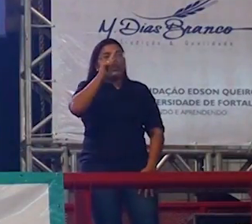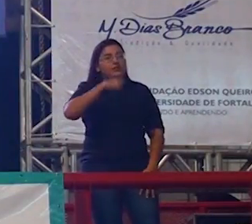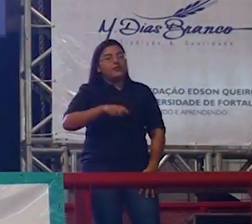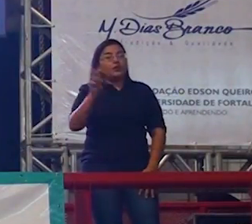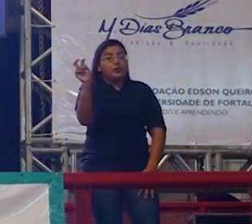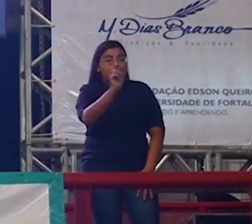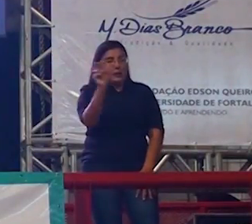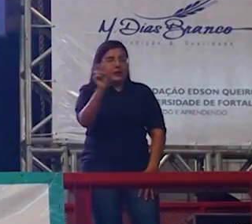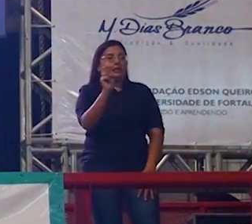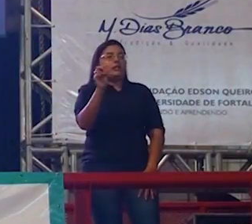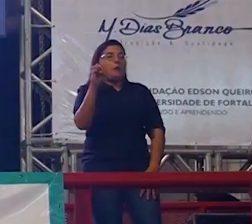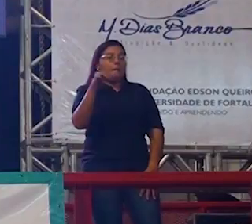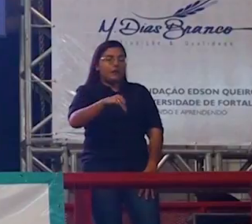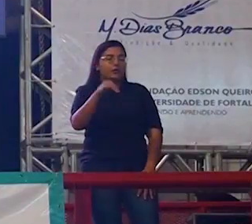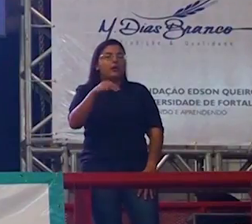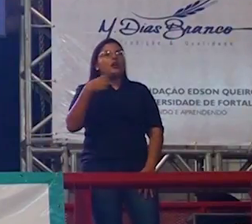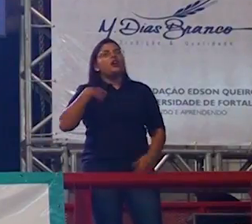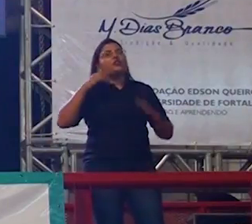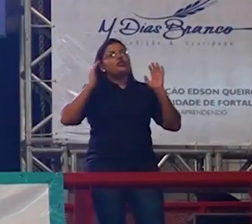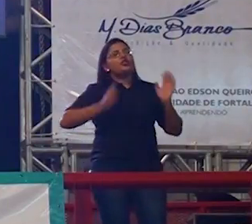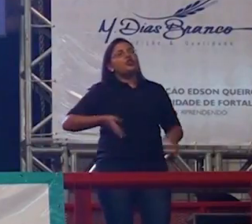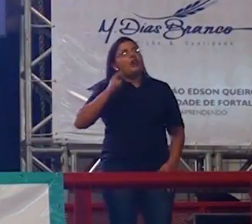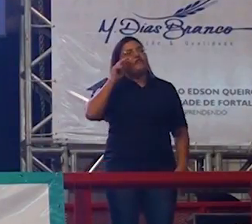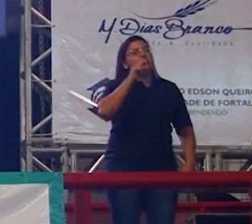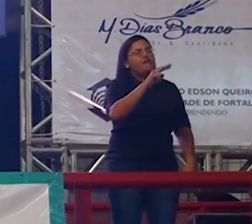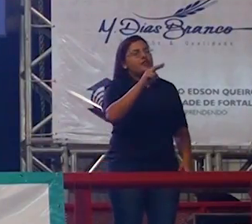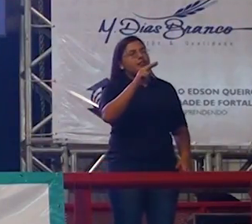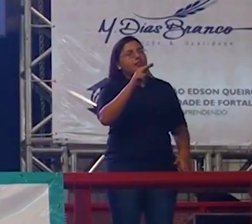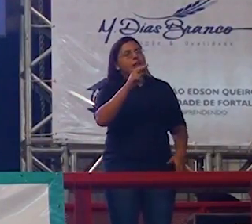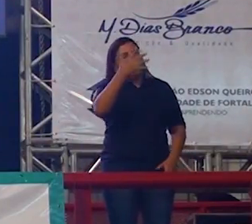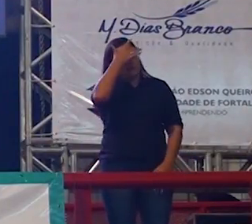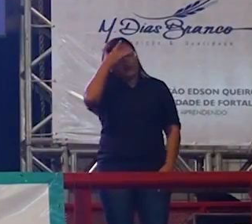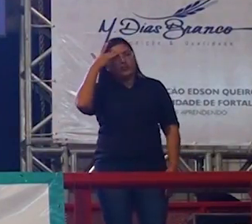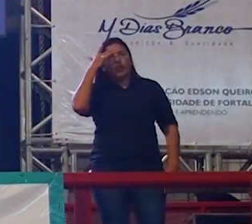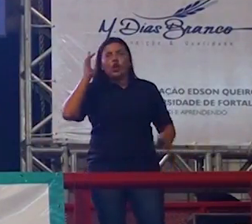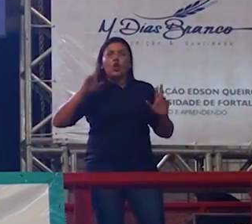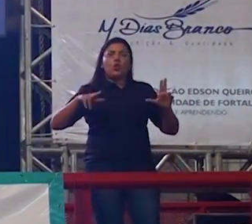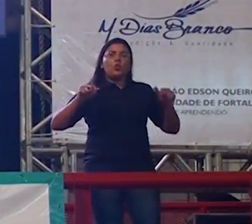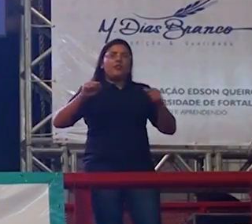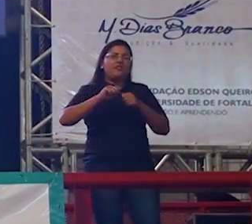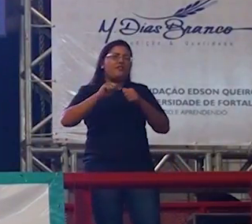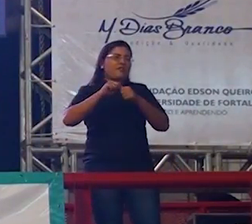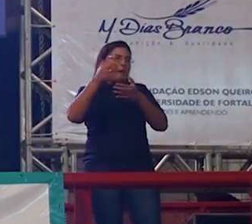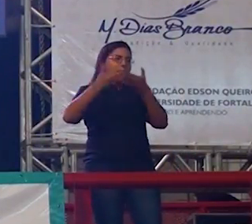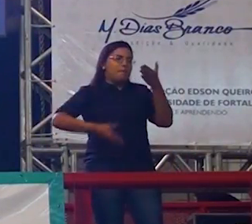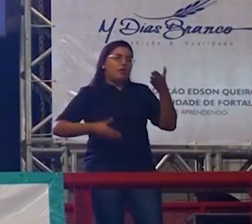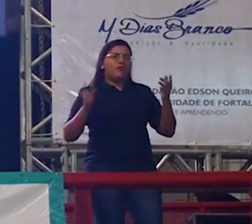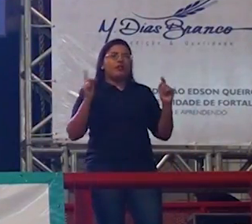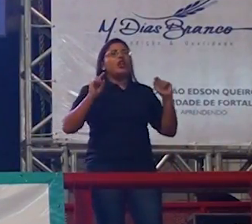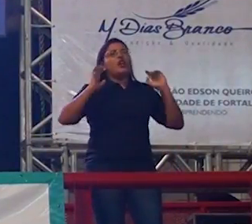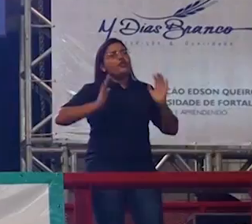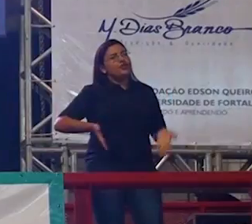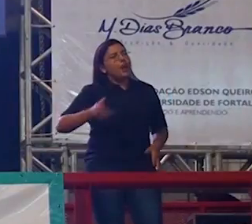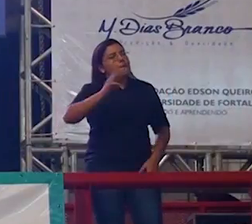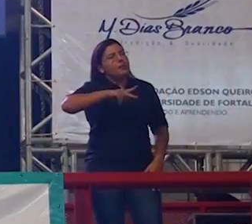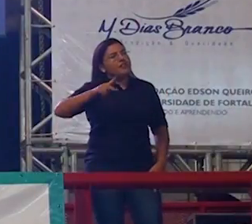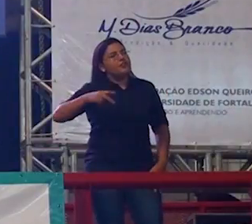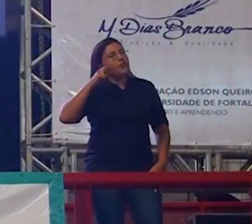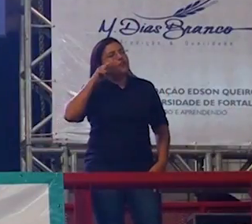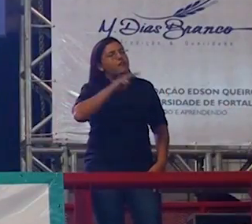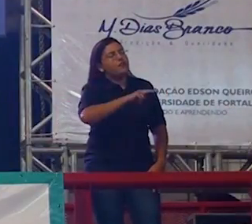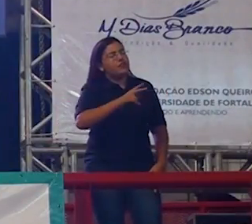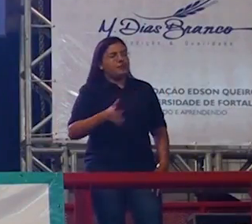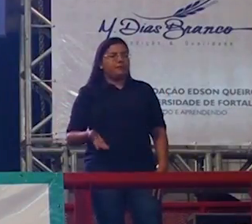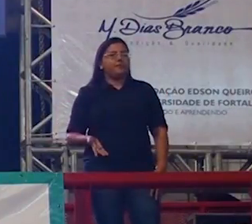2,55 minutos. Eu já vi gente, eu acho que quem diz isso nunca fez uma prova do Enem. Eu já vi até professor dizendo isso.